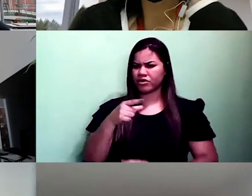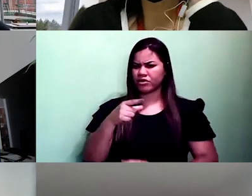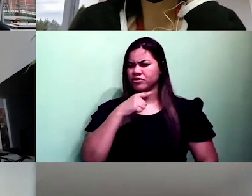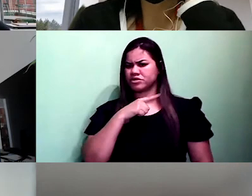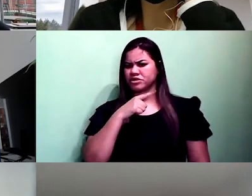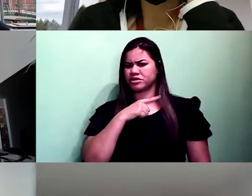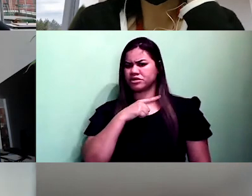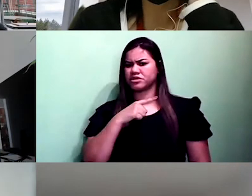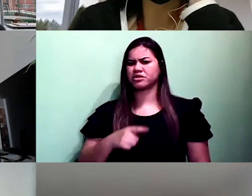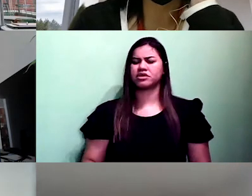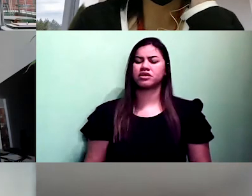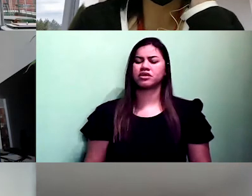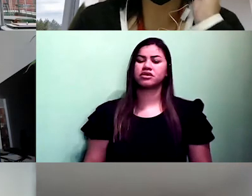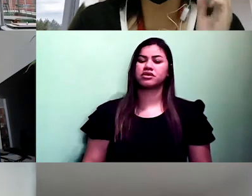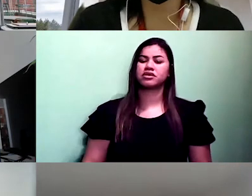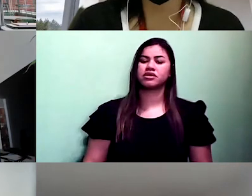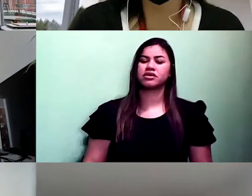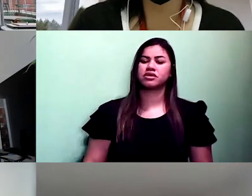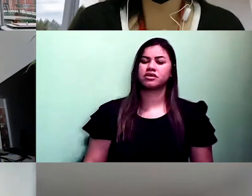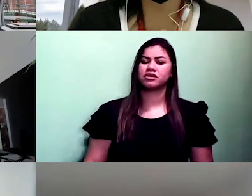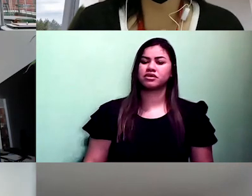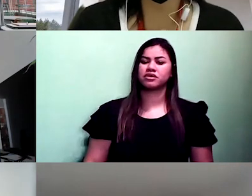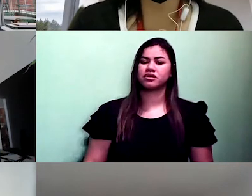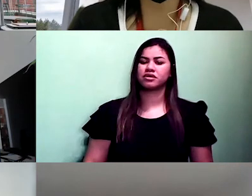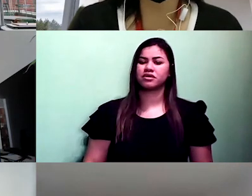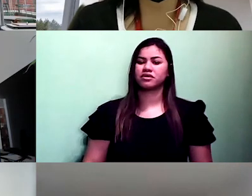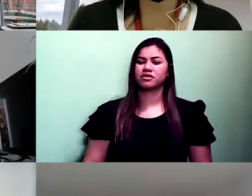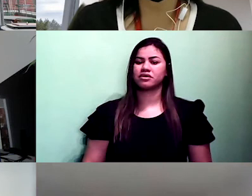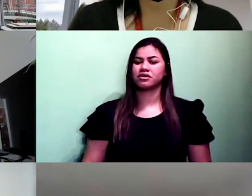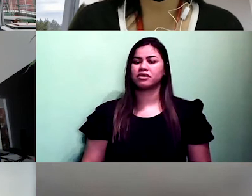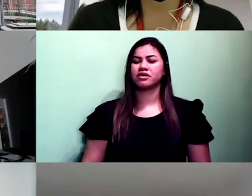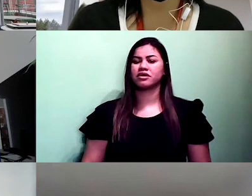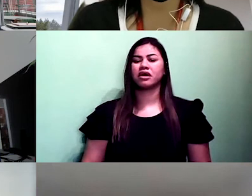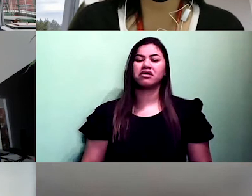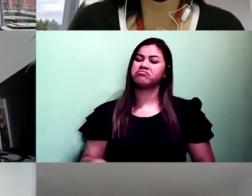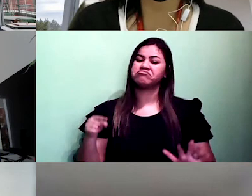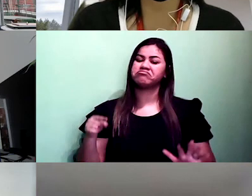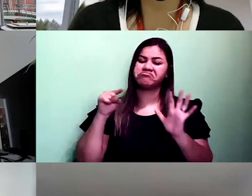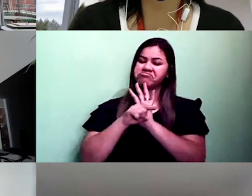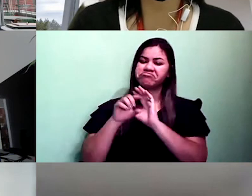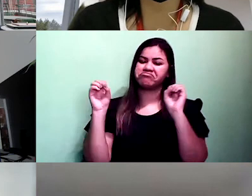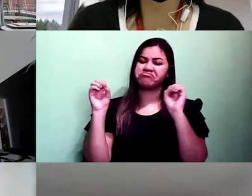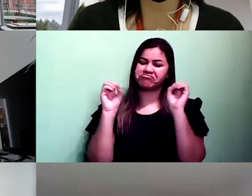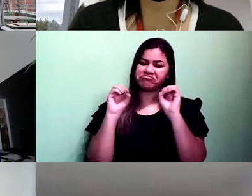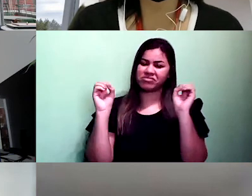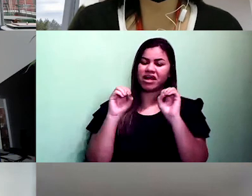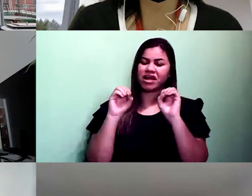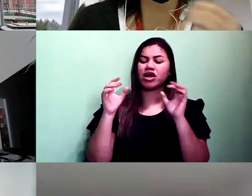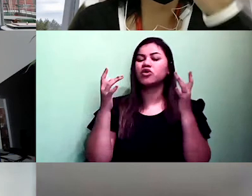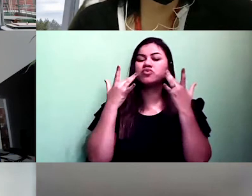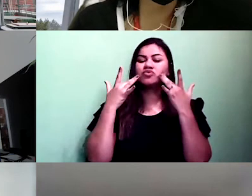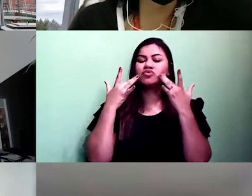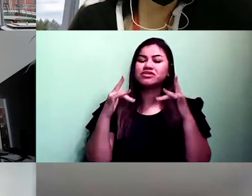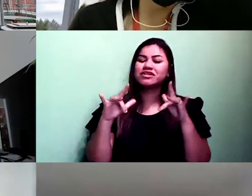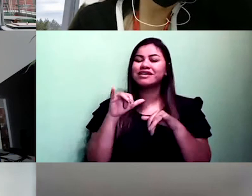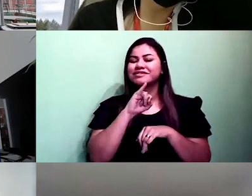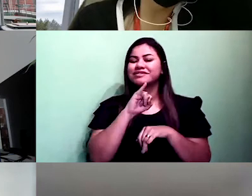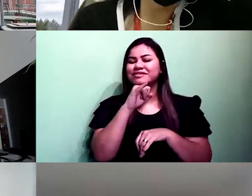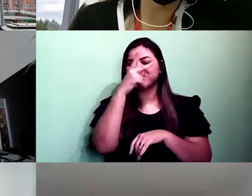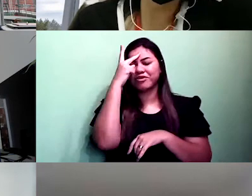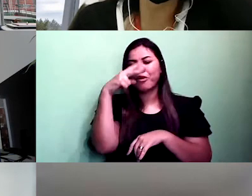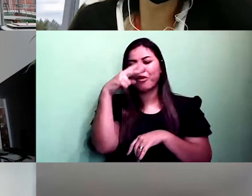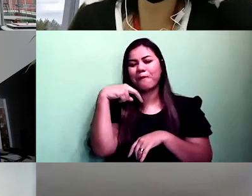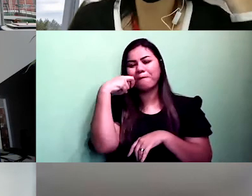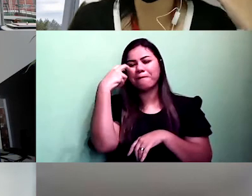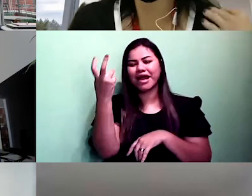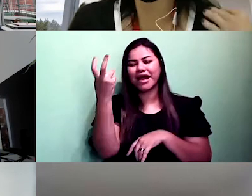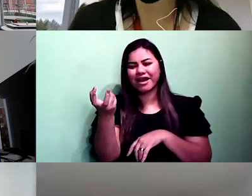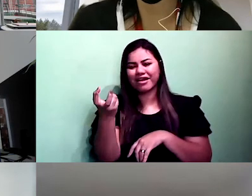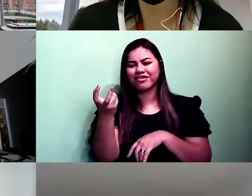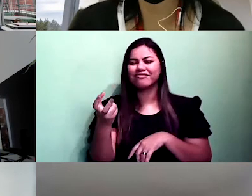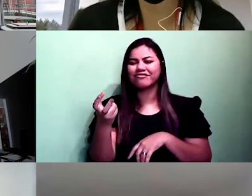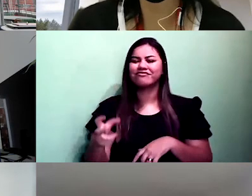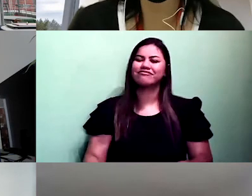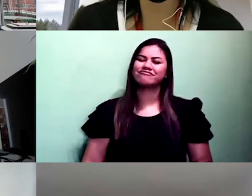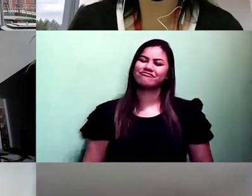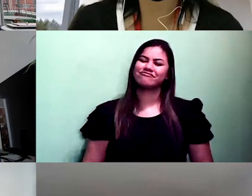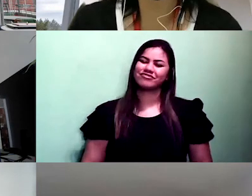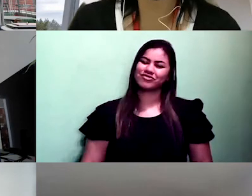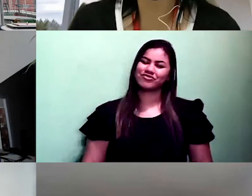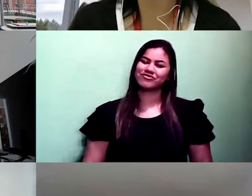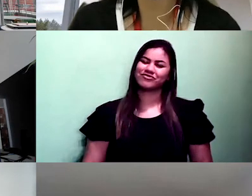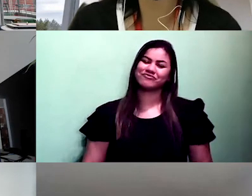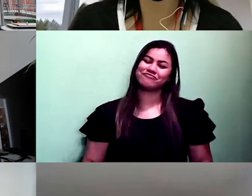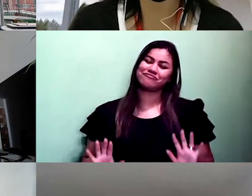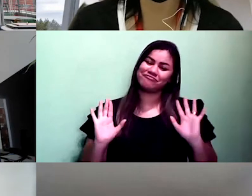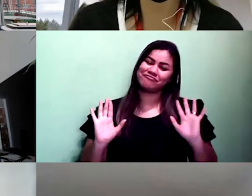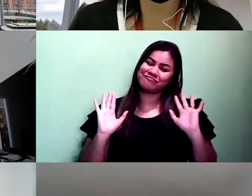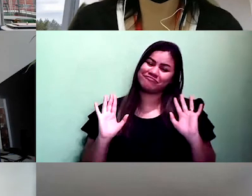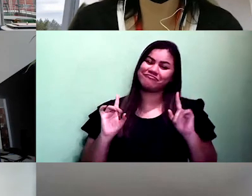Até coloquei aqui no chat, porque até agora nenhuma pergunta, né? Não sei se as pessoas estão intimidadas para fazer algum tipo de pergunta ou não, né? Mas,